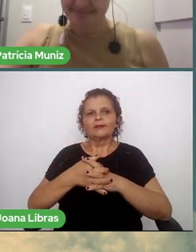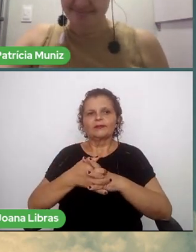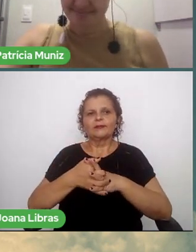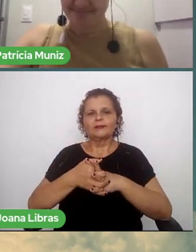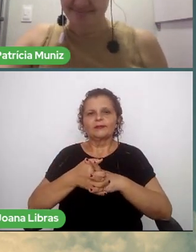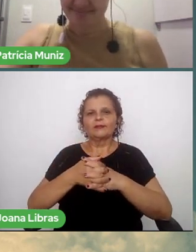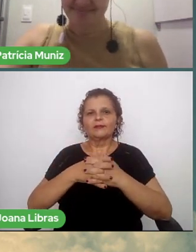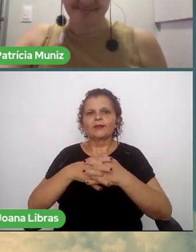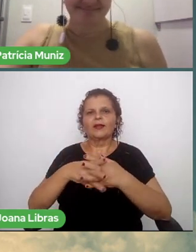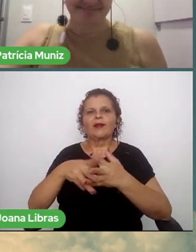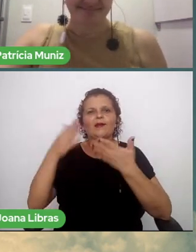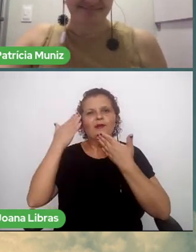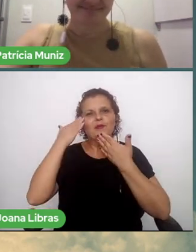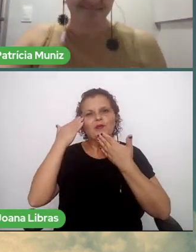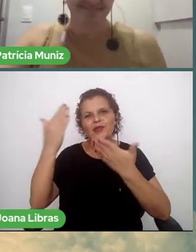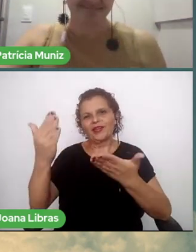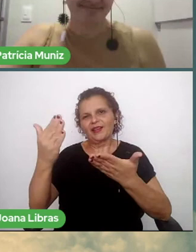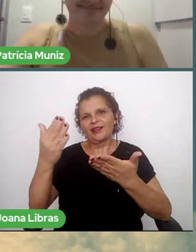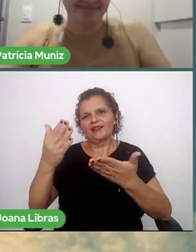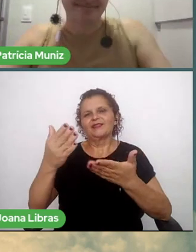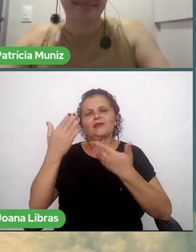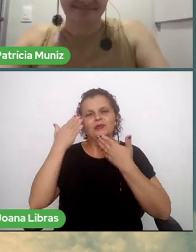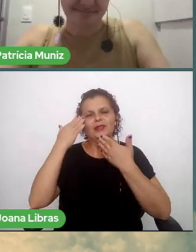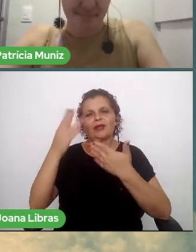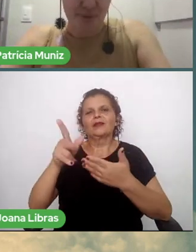Tá bom, muito obrigado, Patrícia.